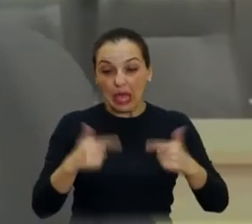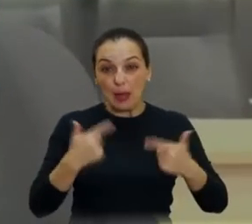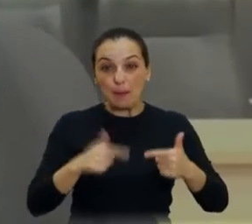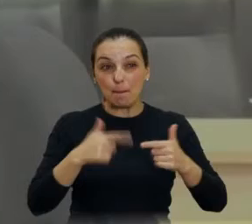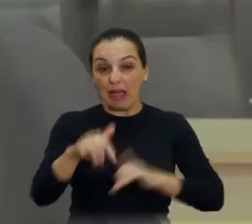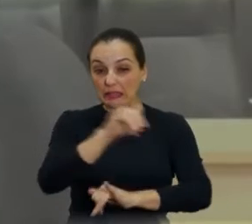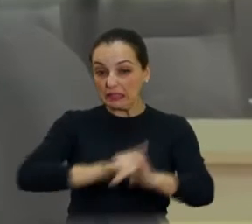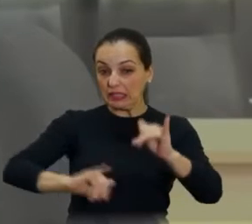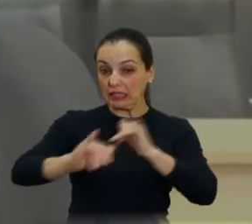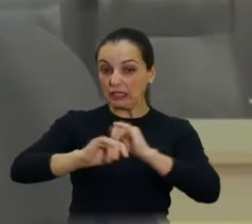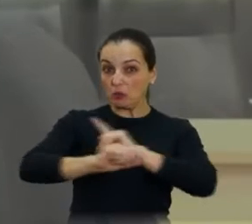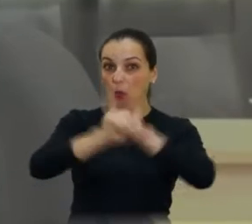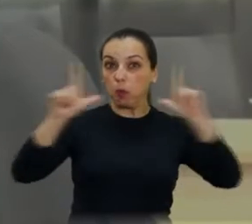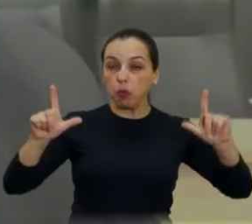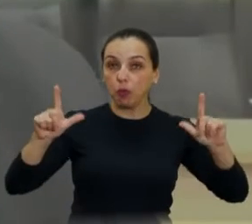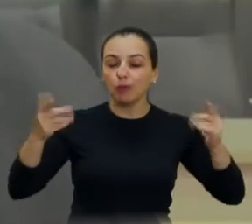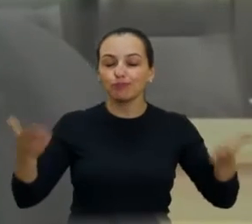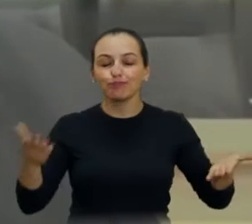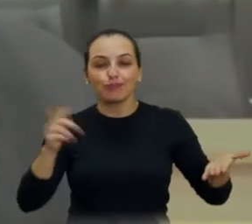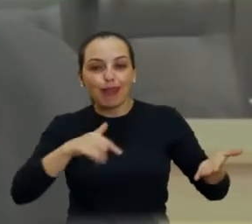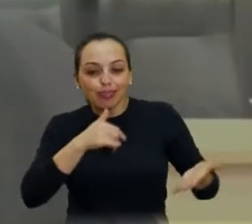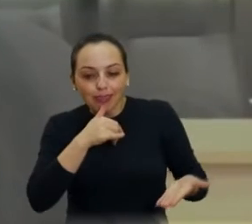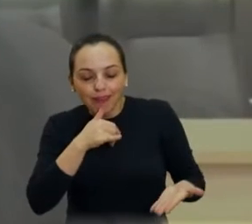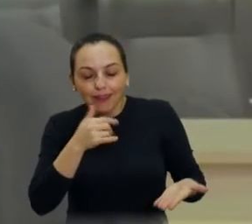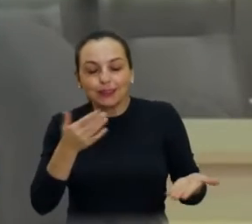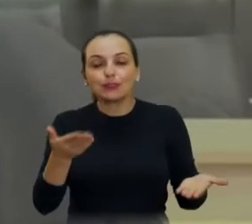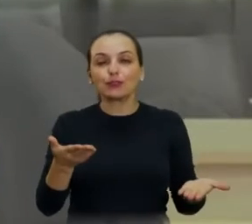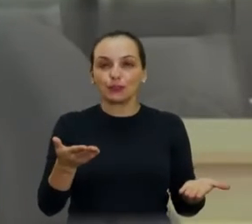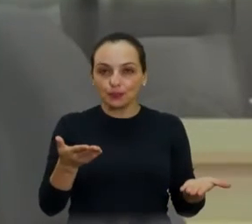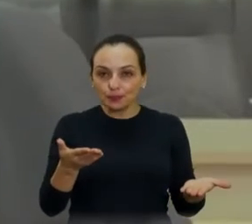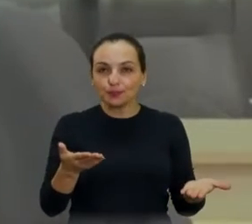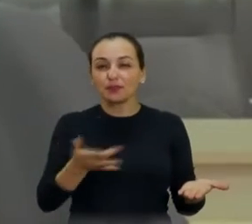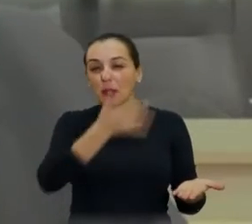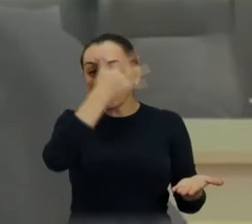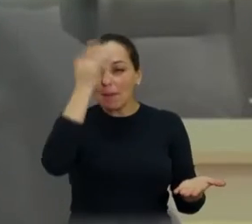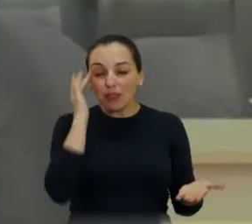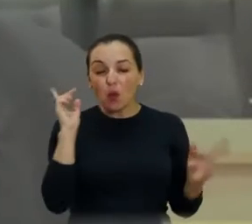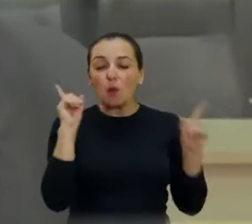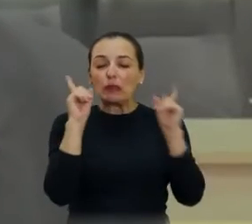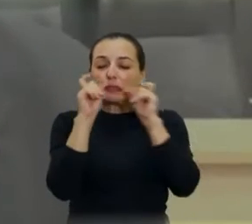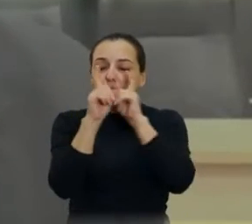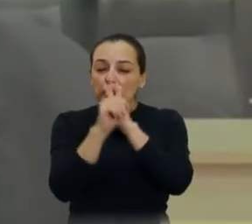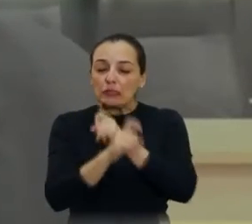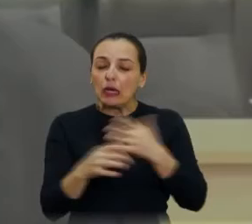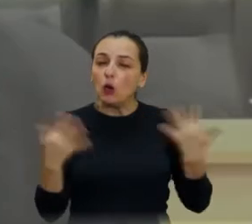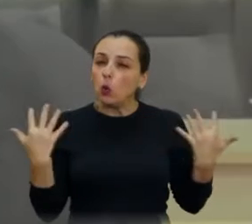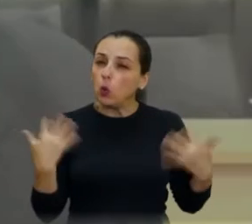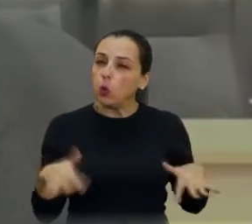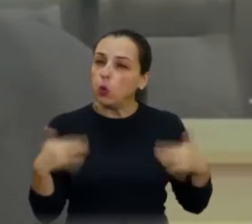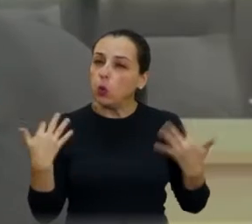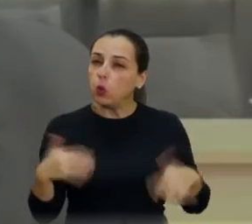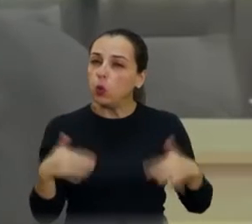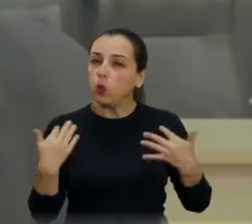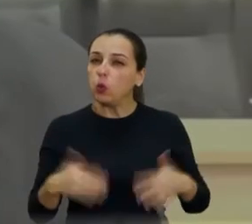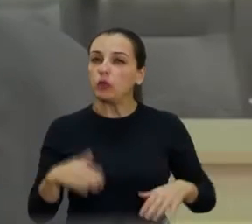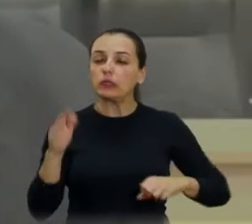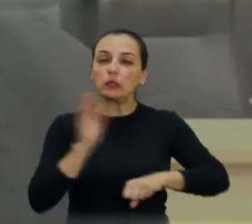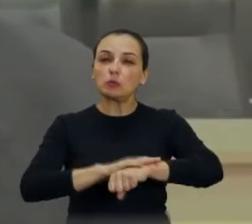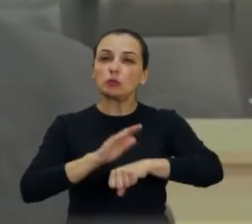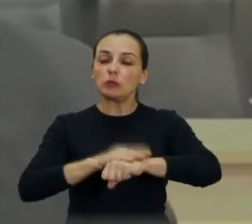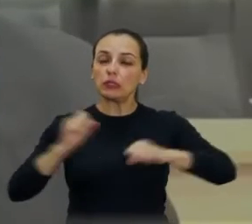portais. E é muito triste ver isso. Todo mundo está passando uma dificuldade enorme, num